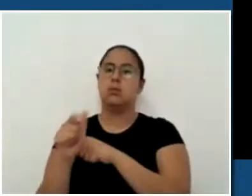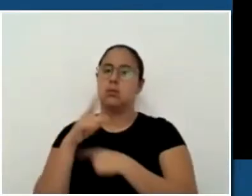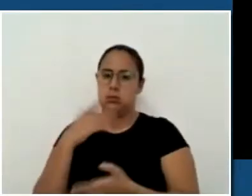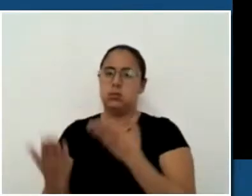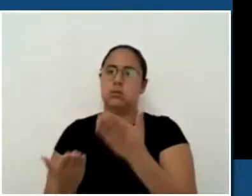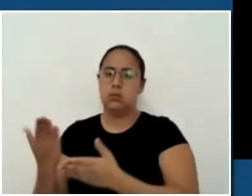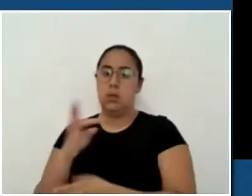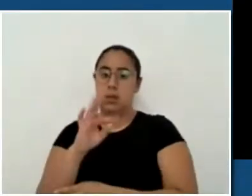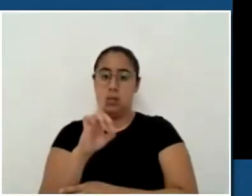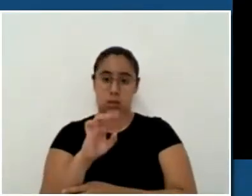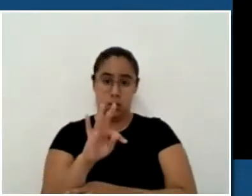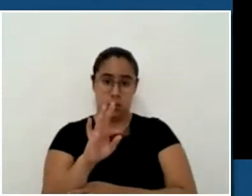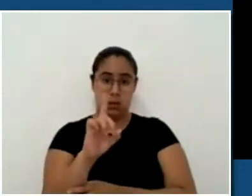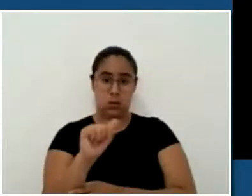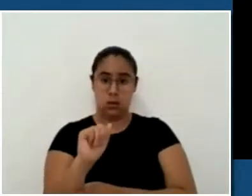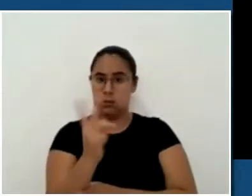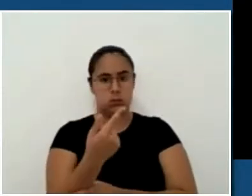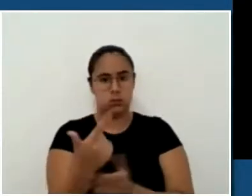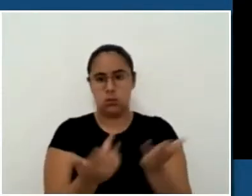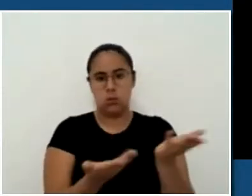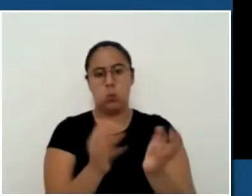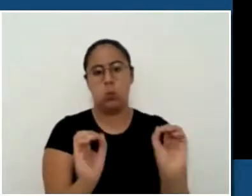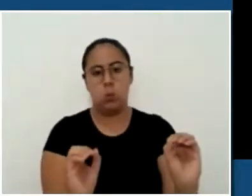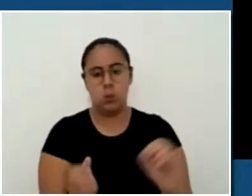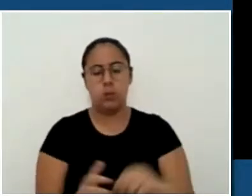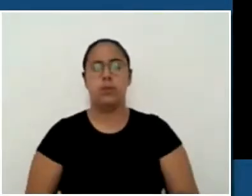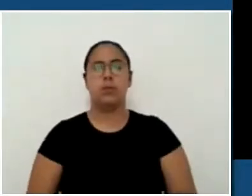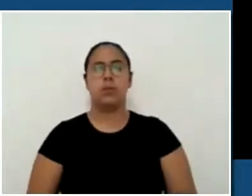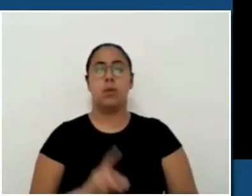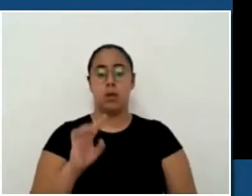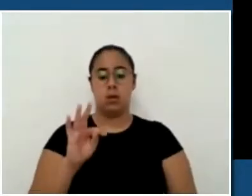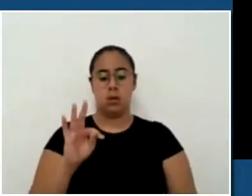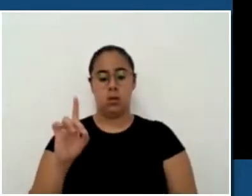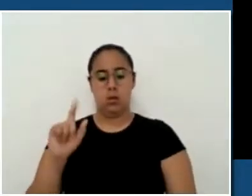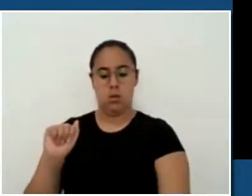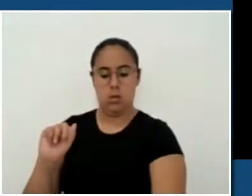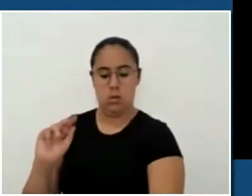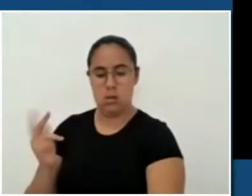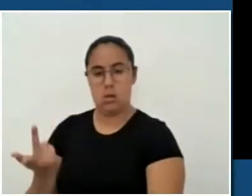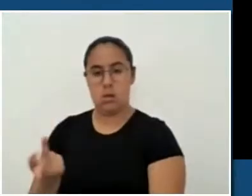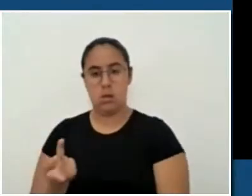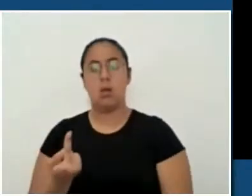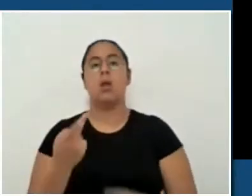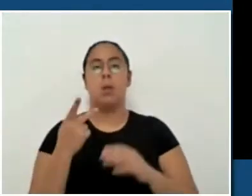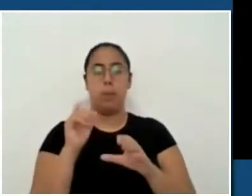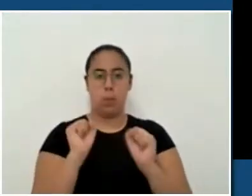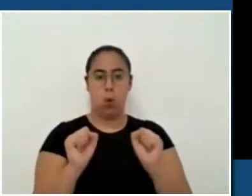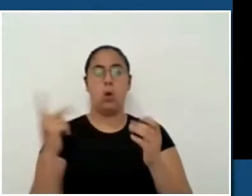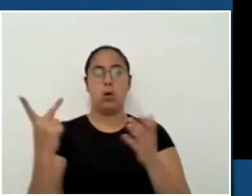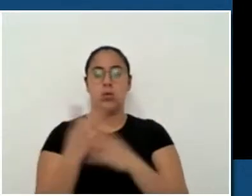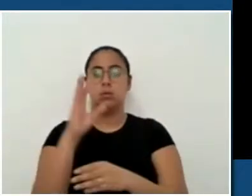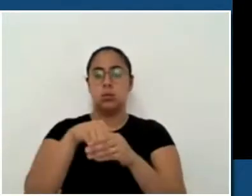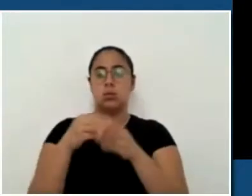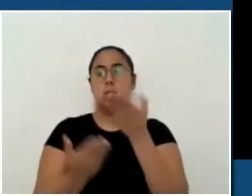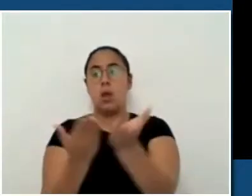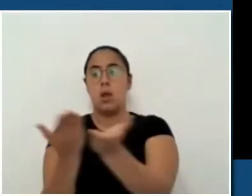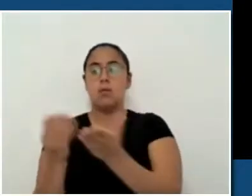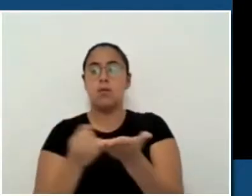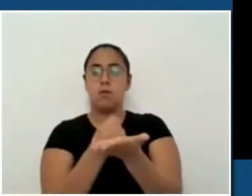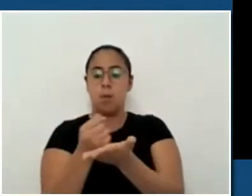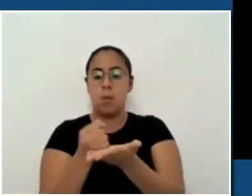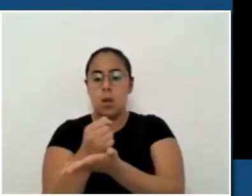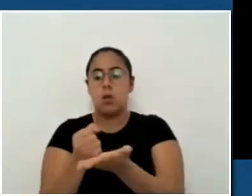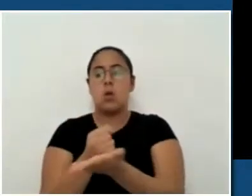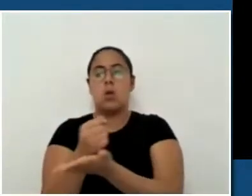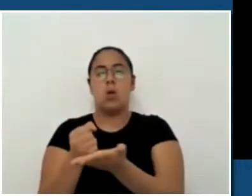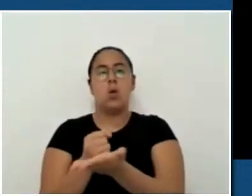podem ser efetivamente melhorados com os tratamentos de TDAH, incluindo o tratamento farmacológico, e esses indivíduos